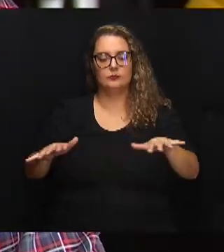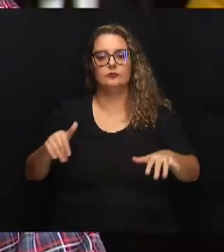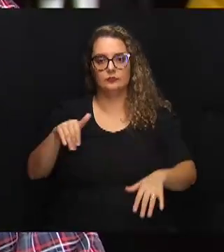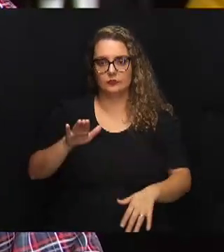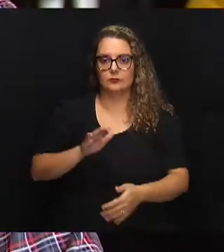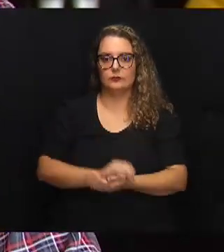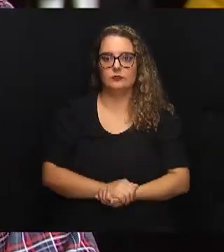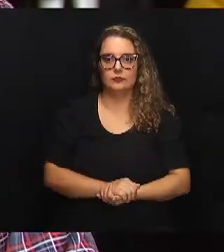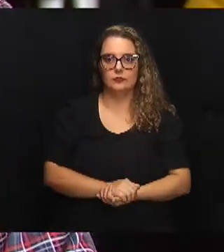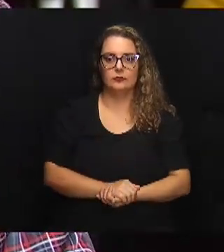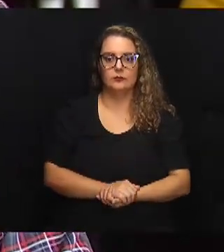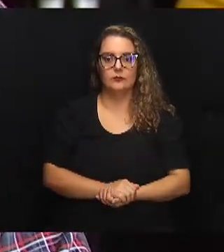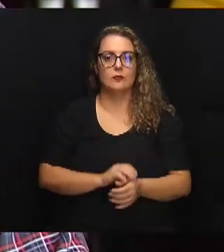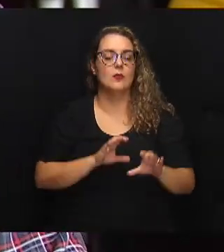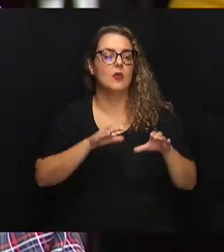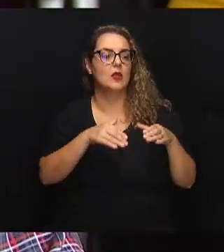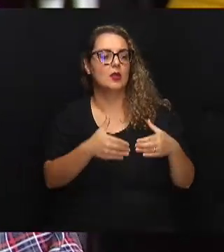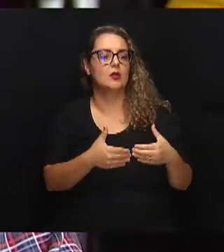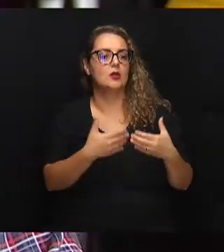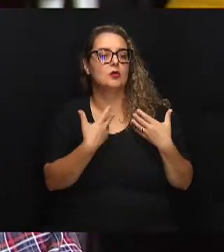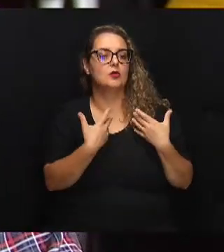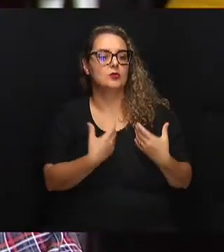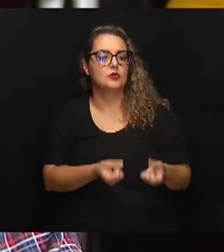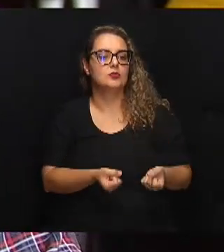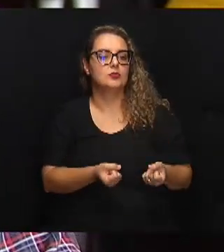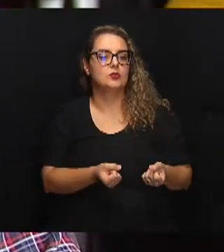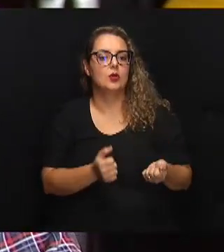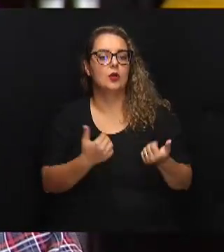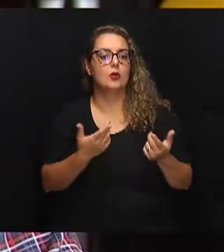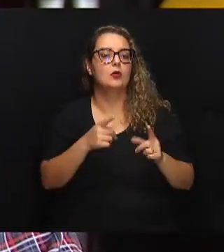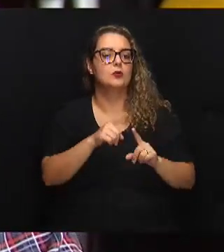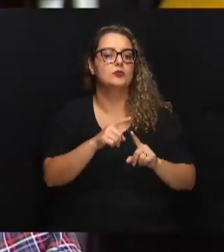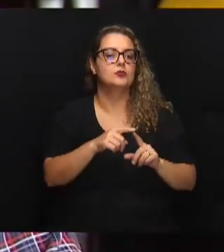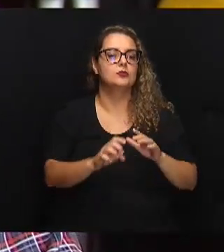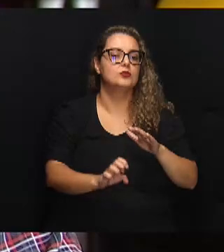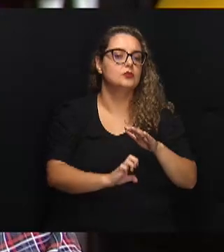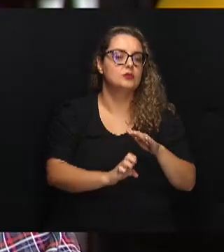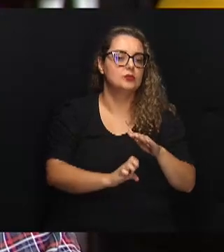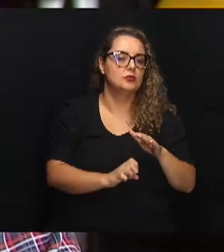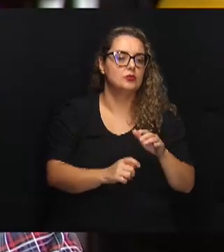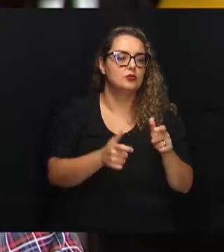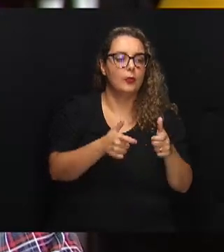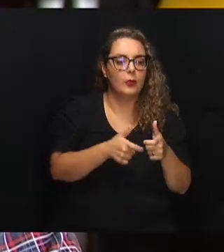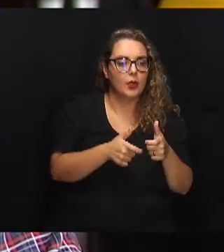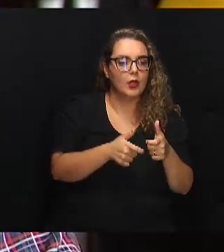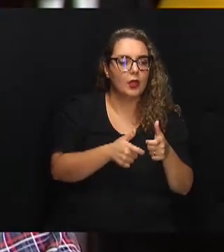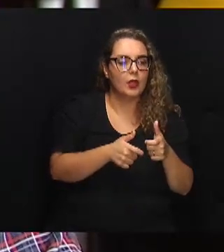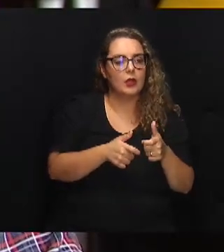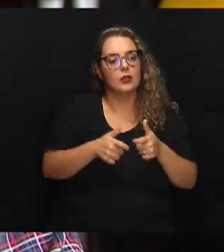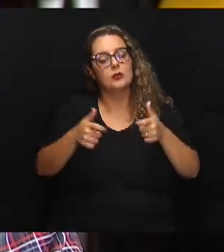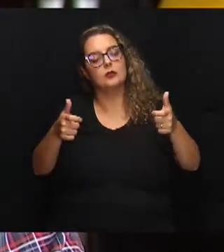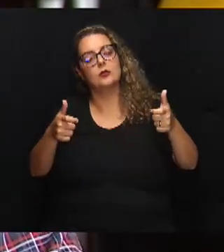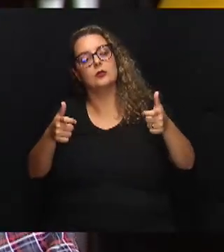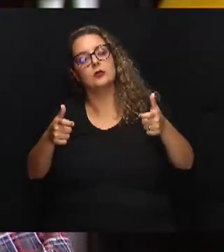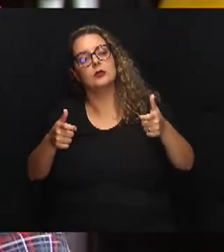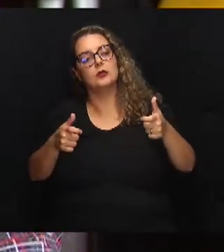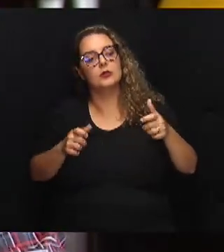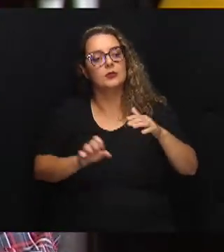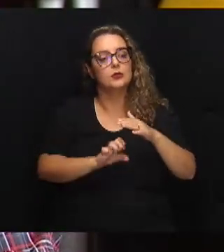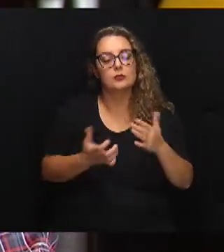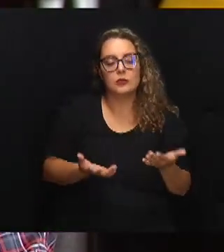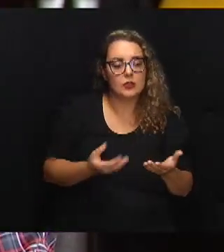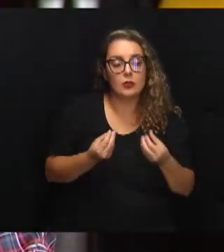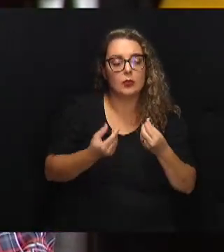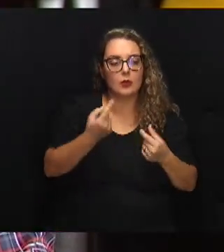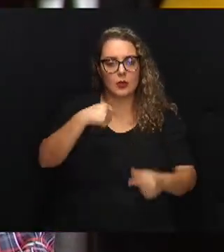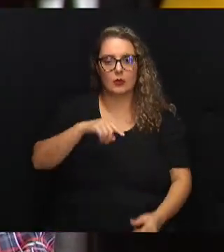mais. E o grupo aceita que tipo de empreendedor? Desde o pequeno até o grande empresário? Me fala um pouco desse perfil. Legal.